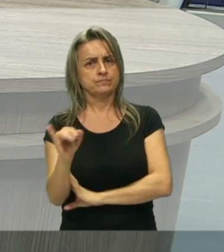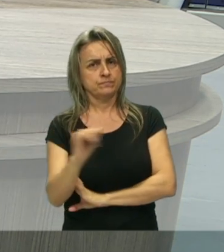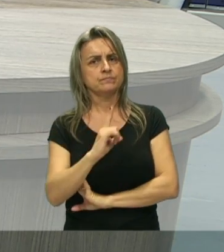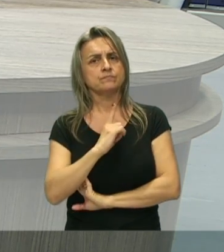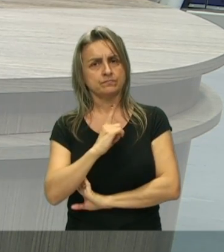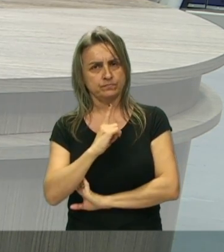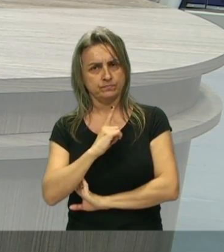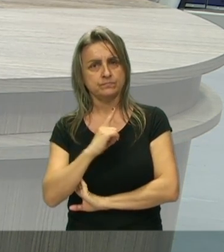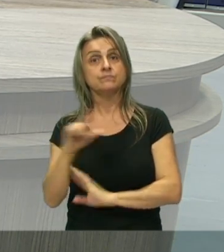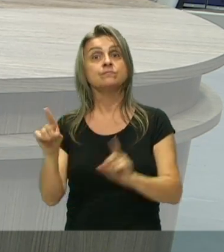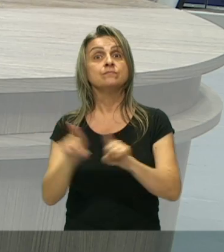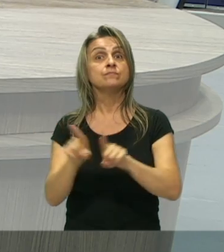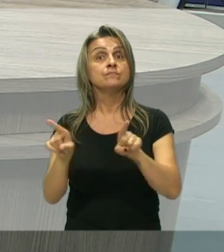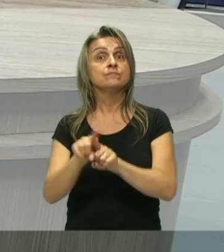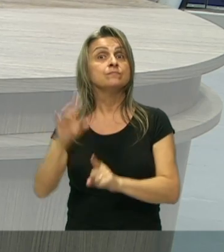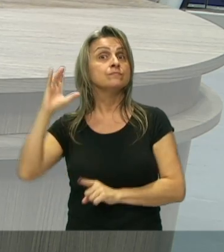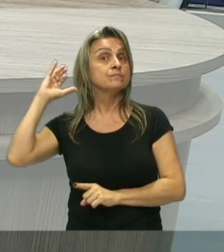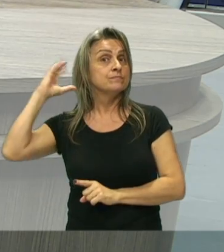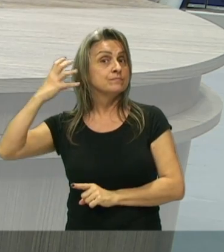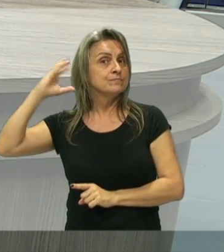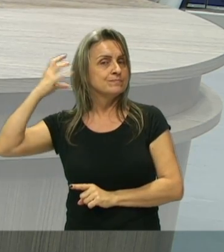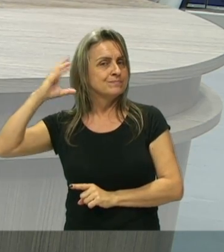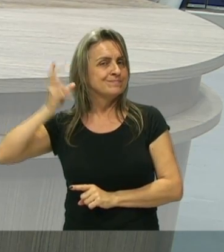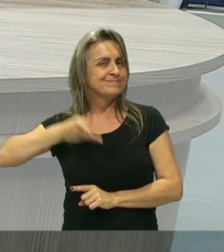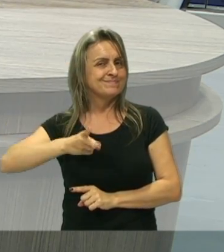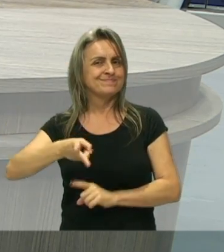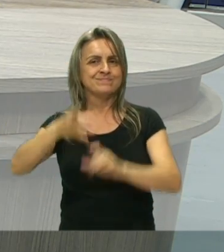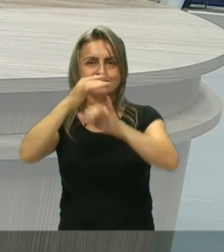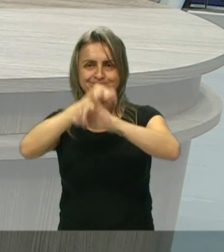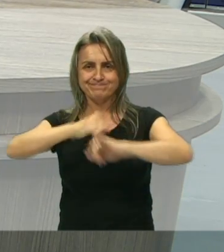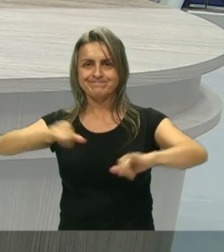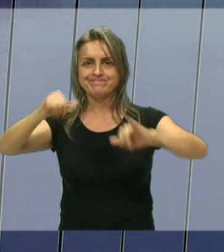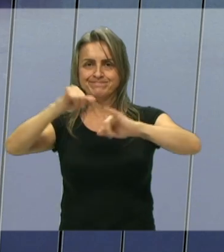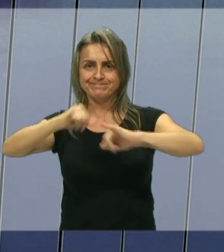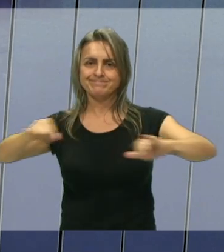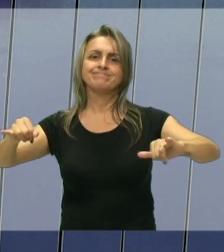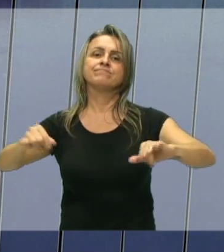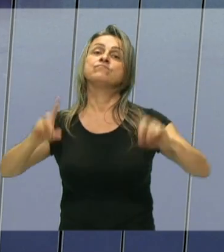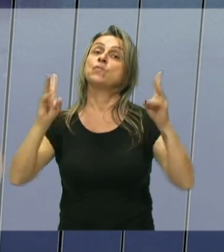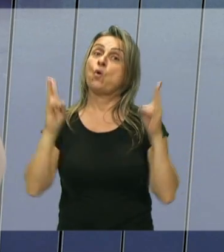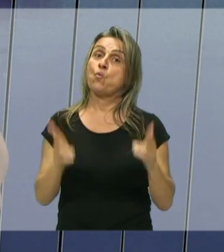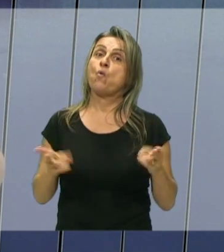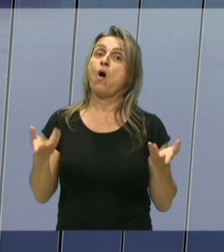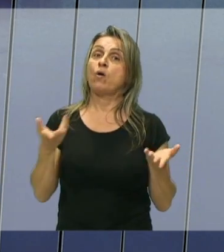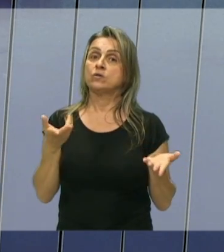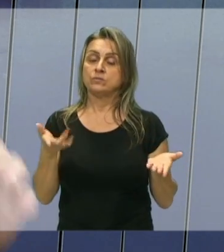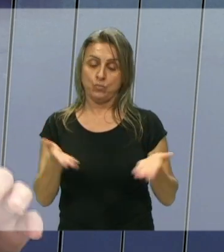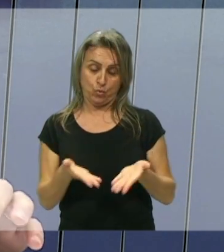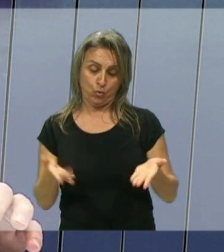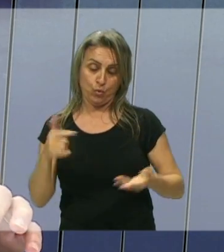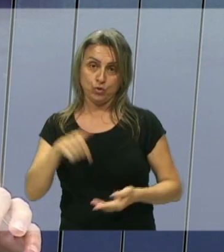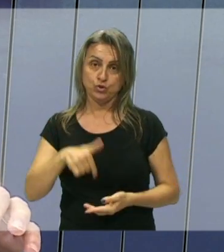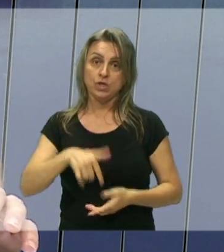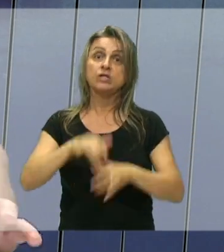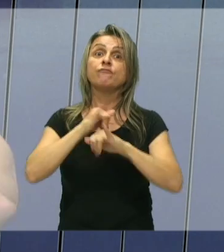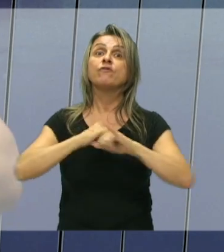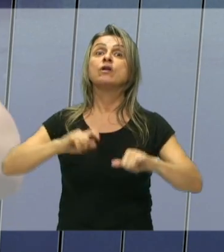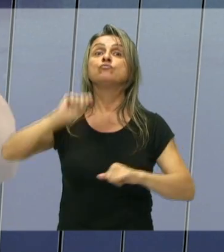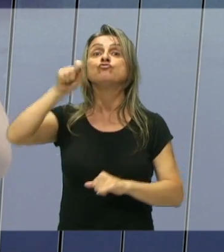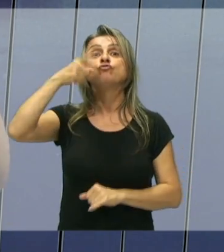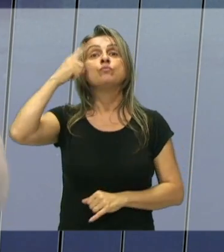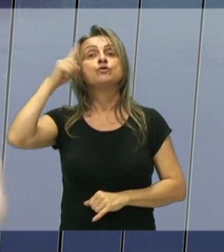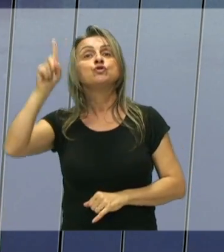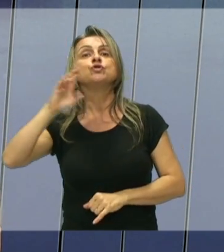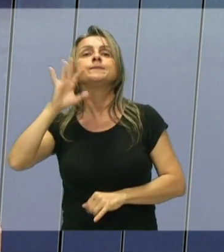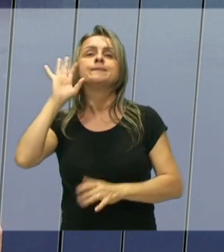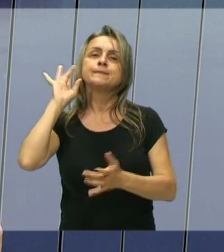mesma forma que a gente vem para a TV Câmara, para fazer essa divulgação específica das datas e